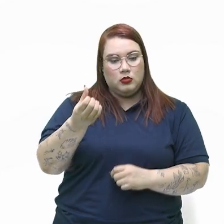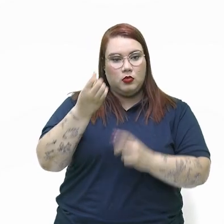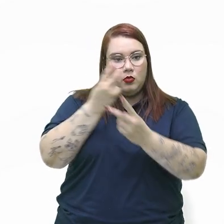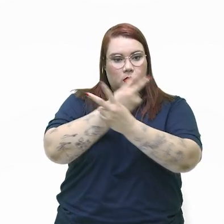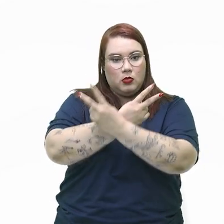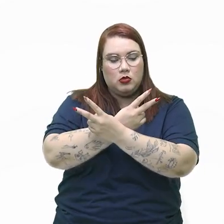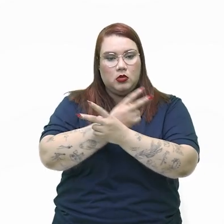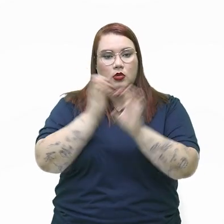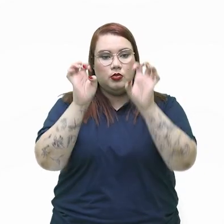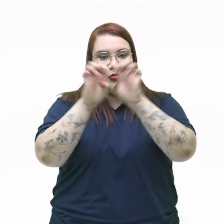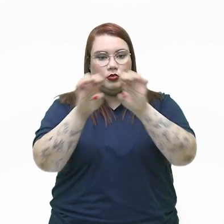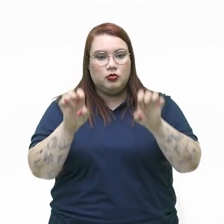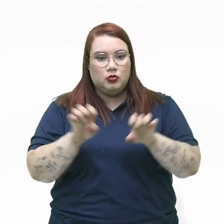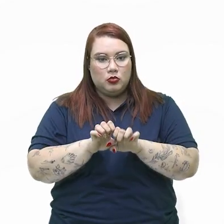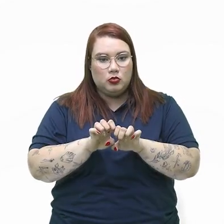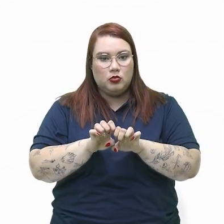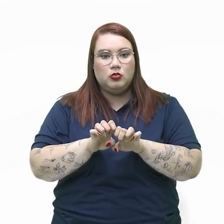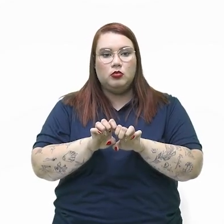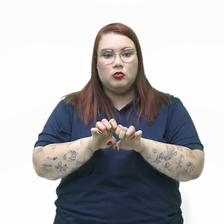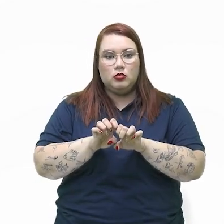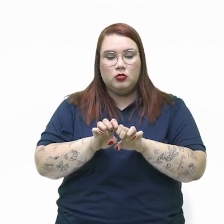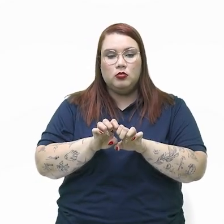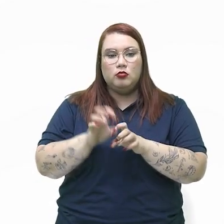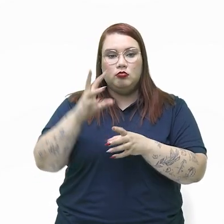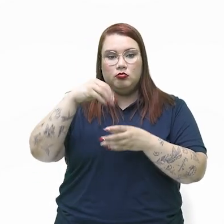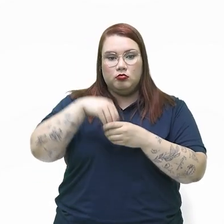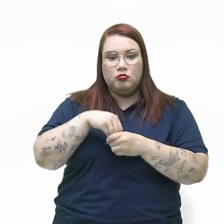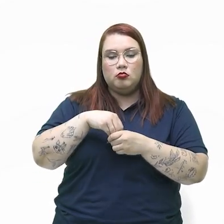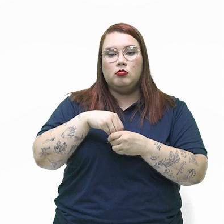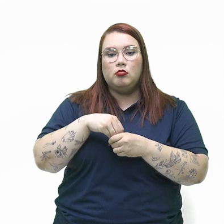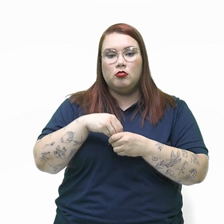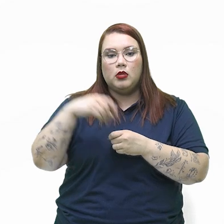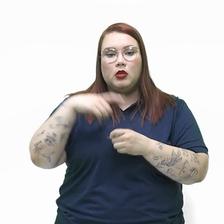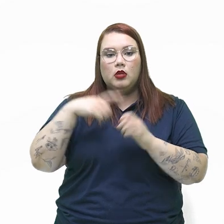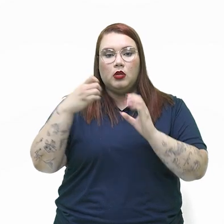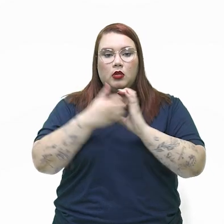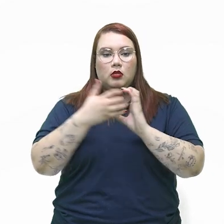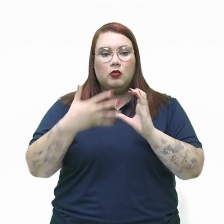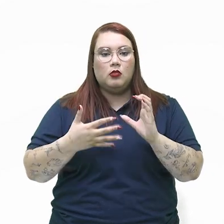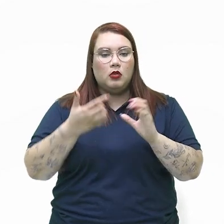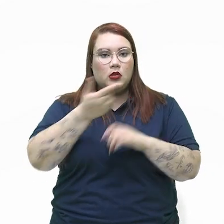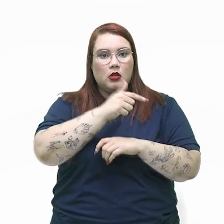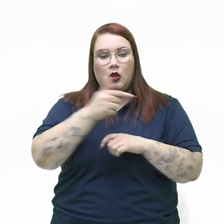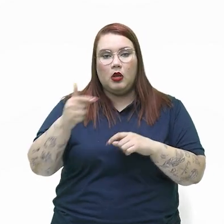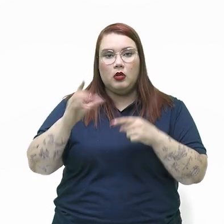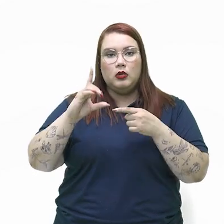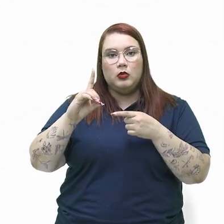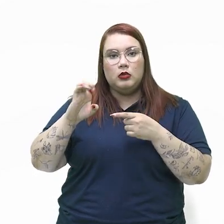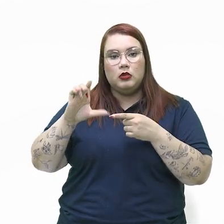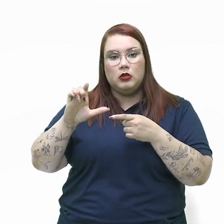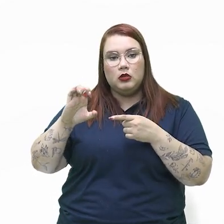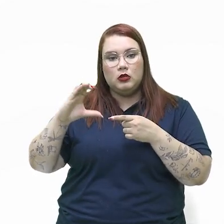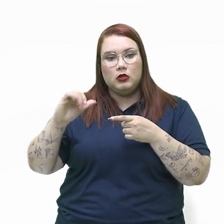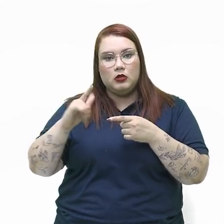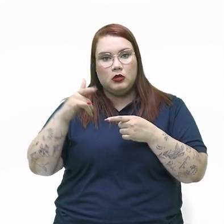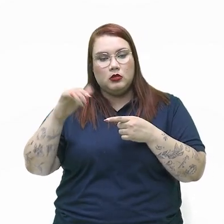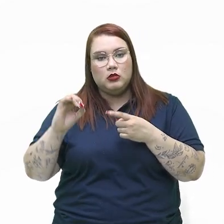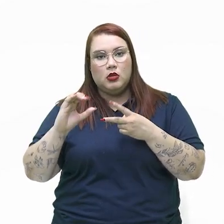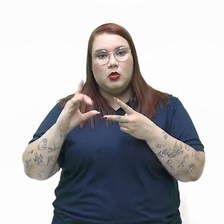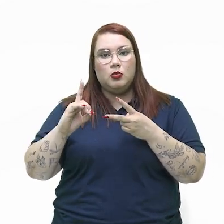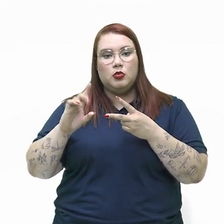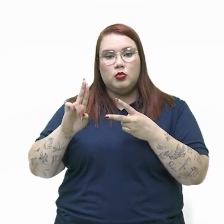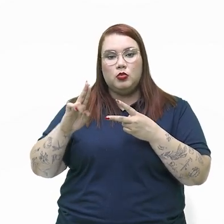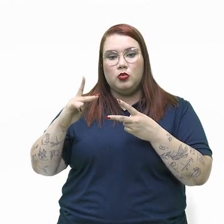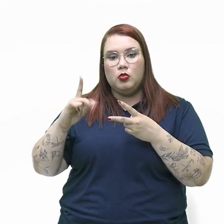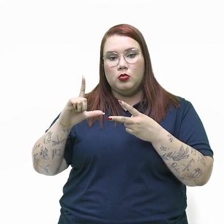A estrutura intacta não deve apresentar as seguintes características: nenhuma deleção ou duplicação,